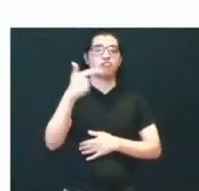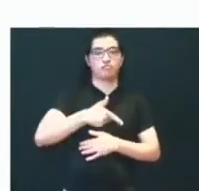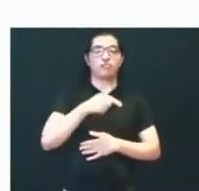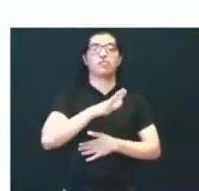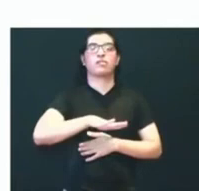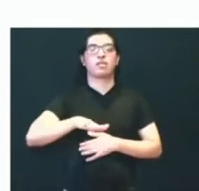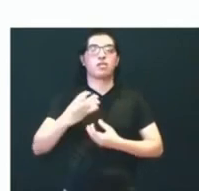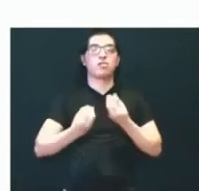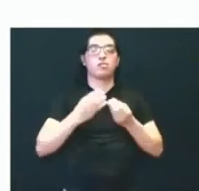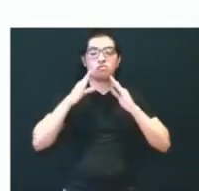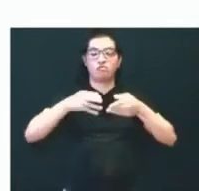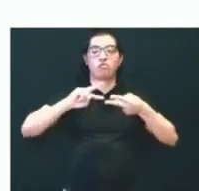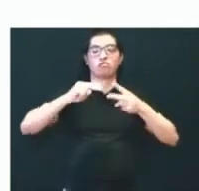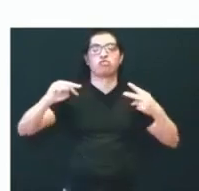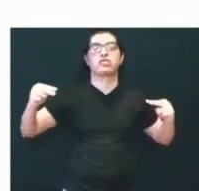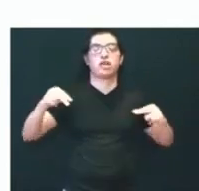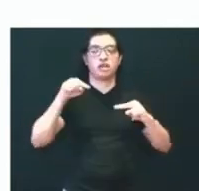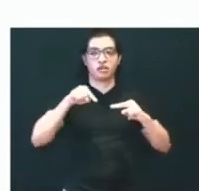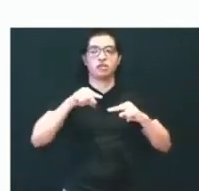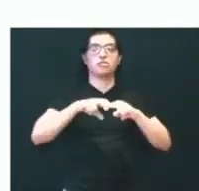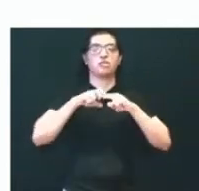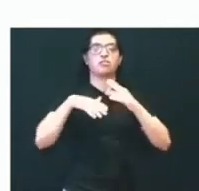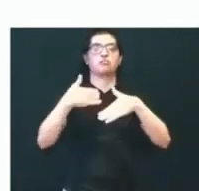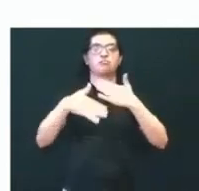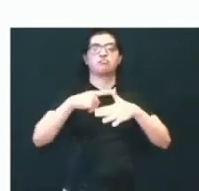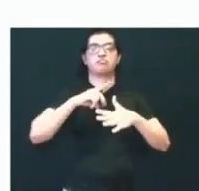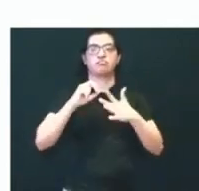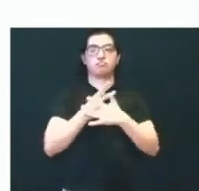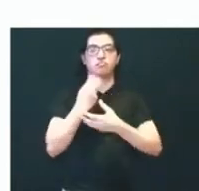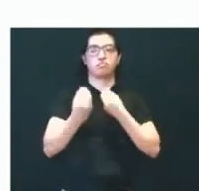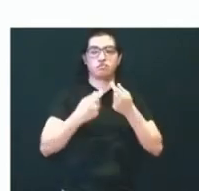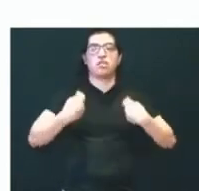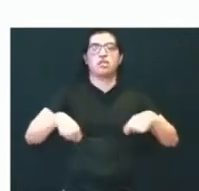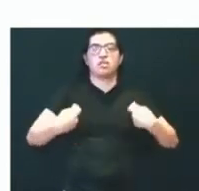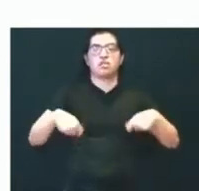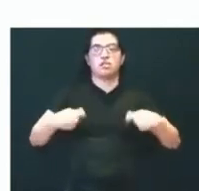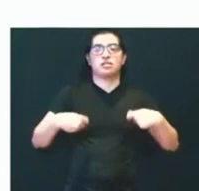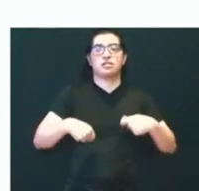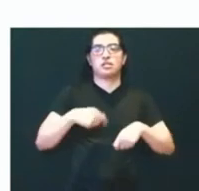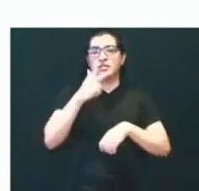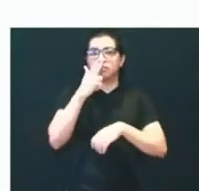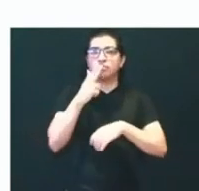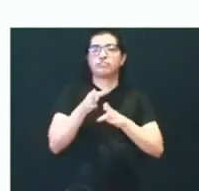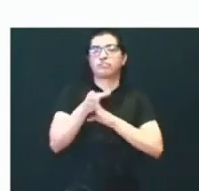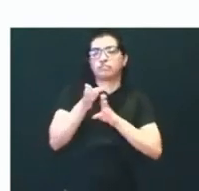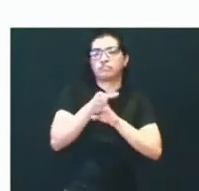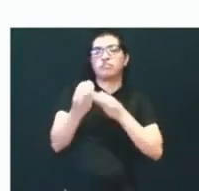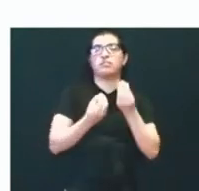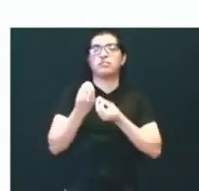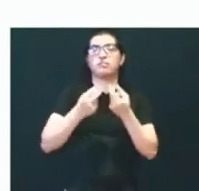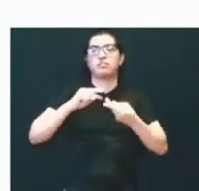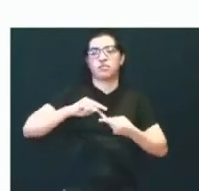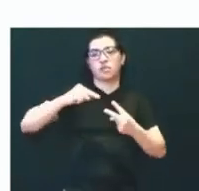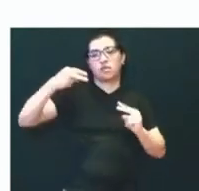vista genético. E aí você tem uma maior predisposição, necessidade de indicar o transplante de medula óssea no